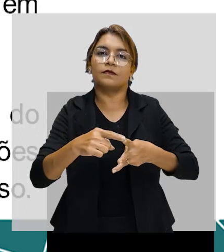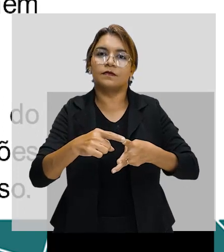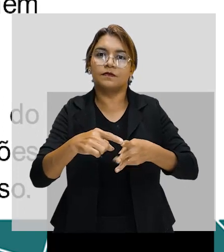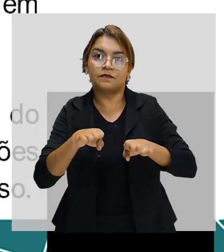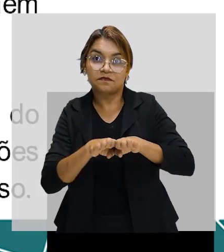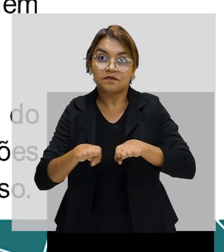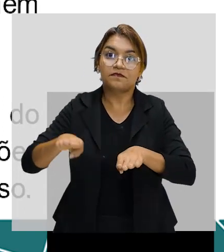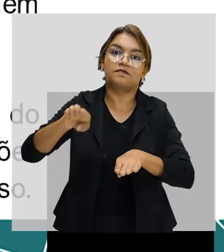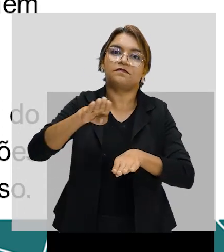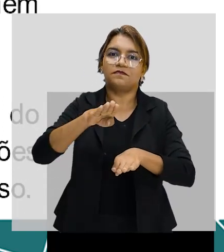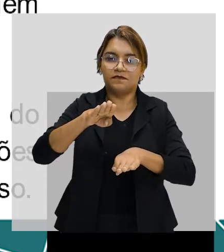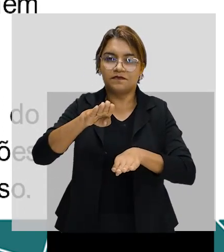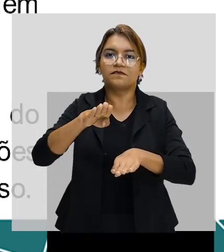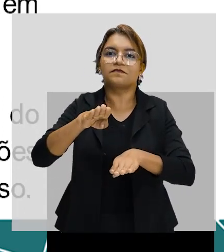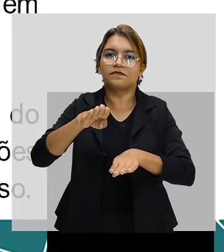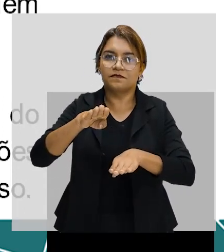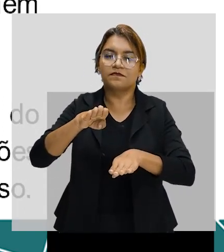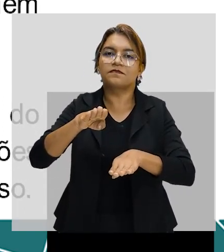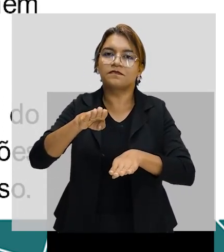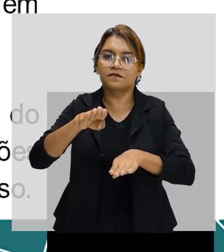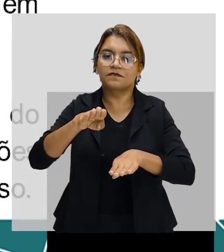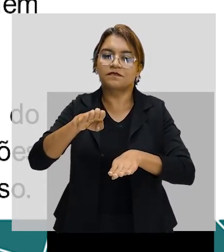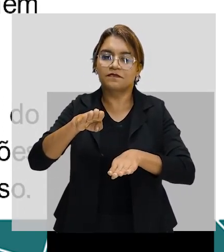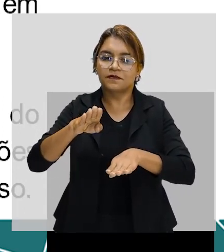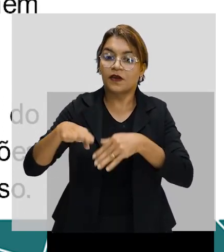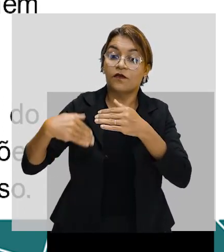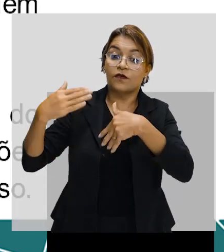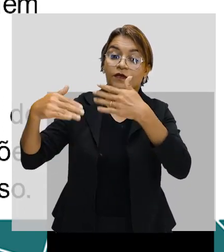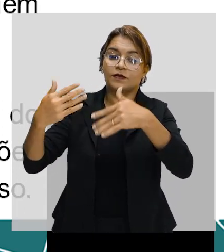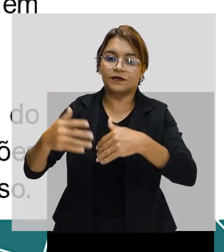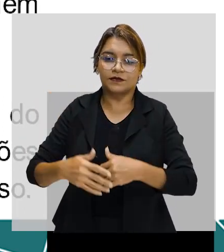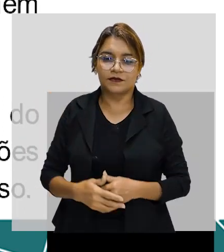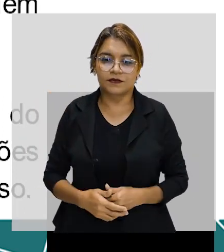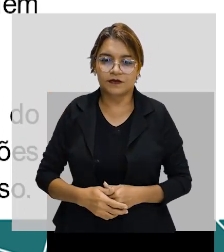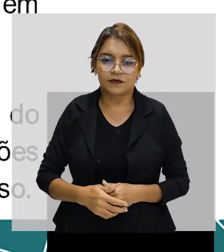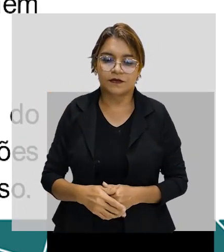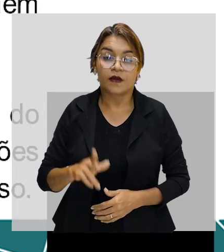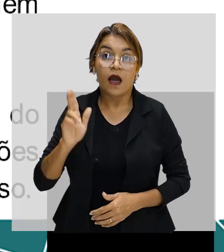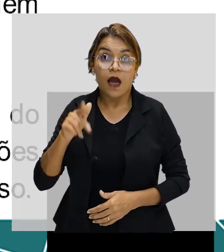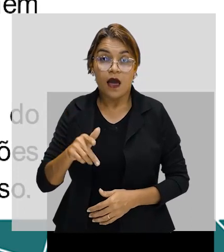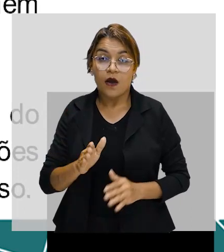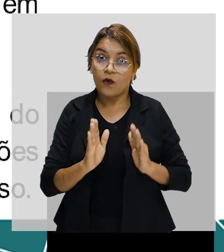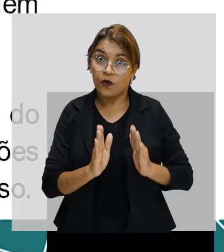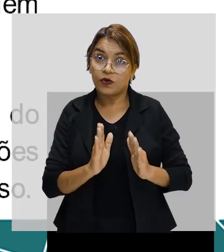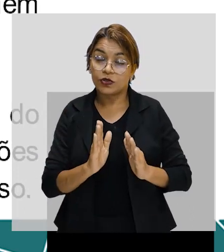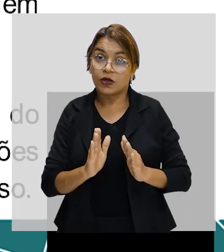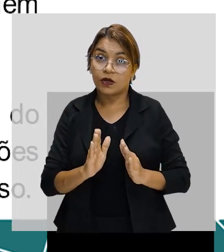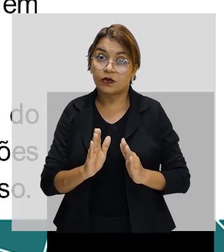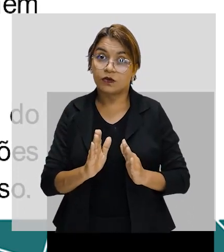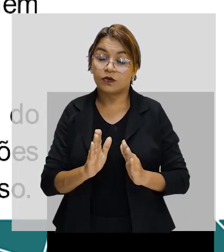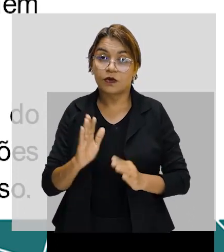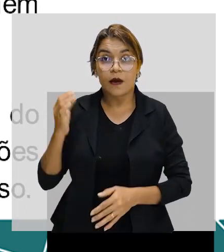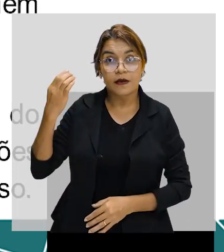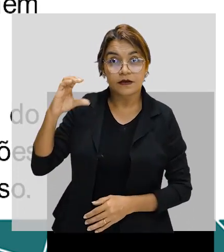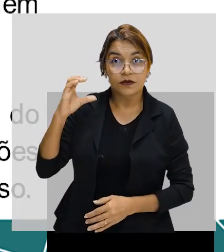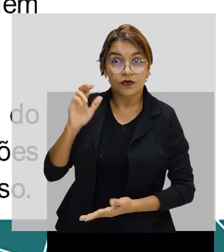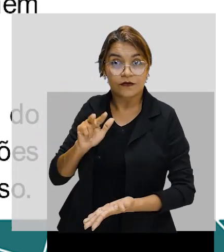escada, na parte mais acima, mais evoluída, que é o estado positivo, que também é chamado de